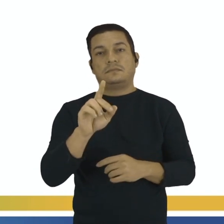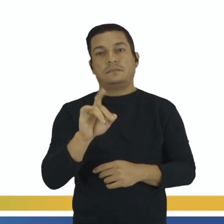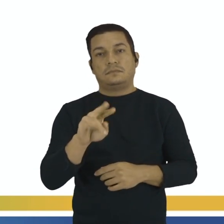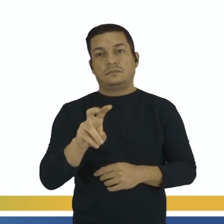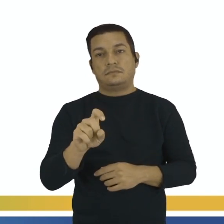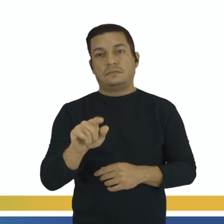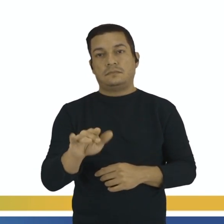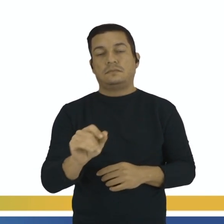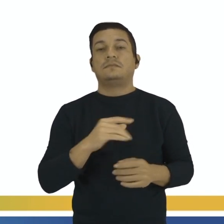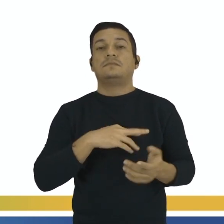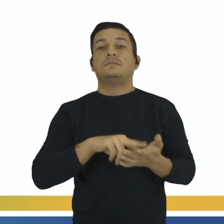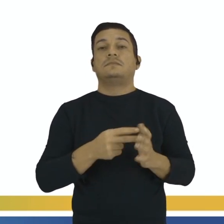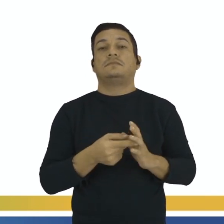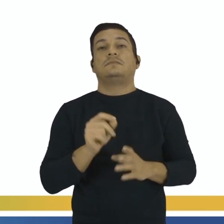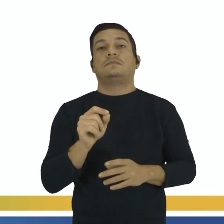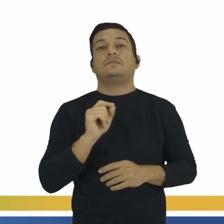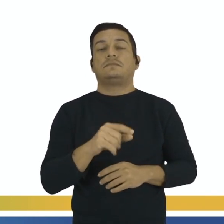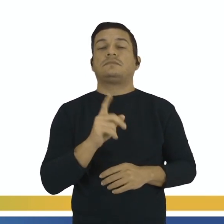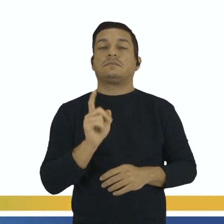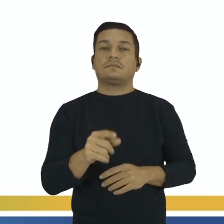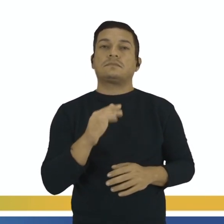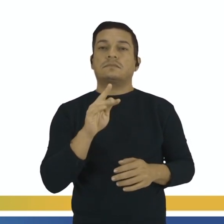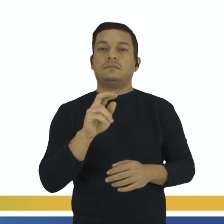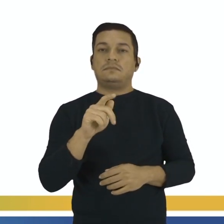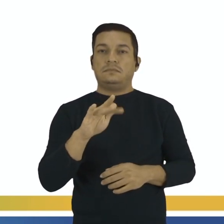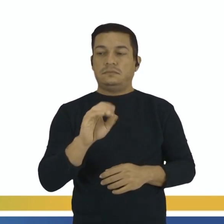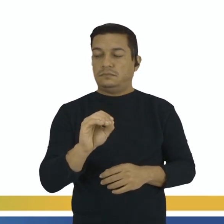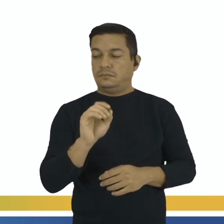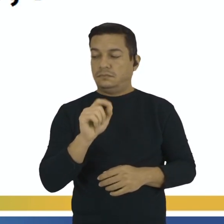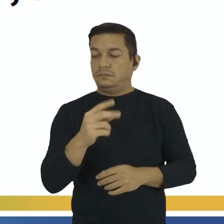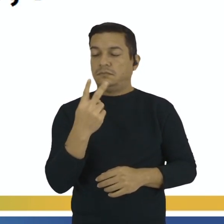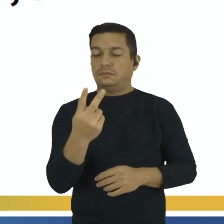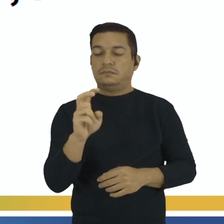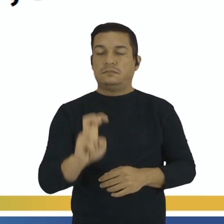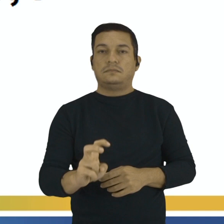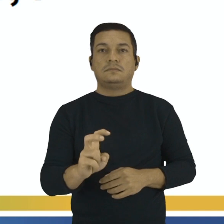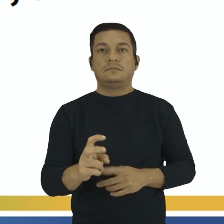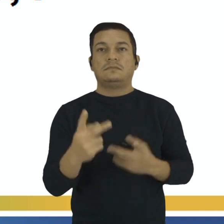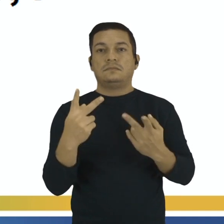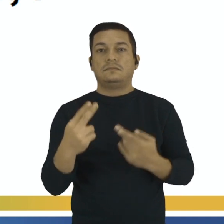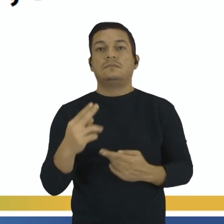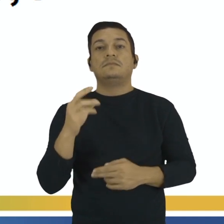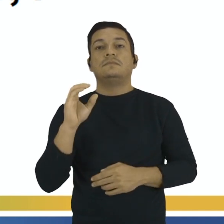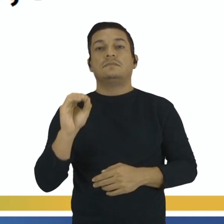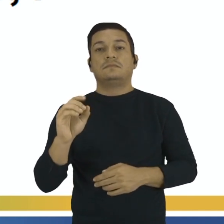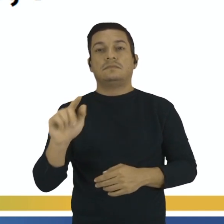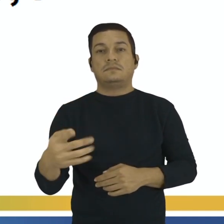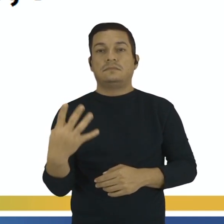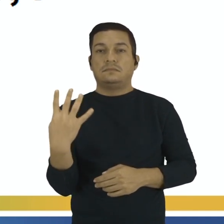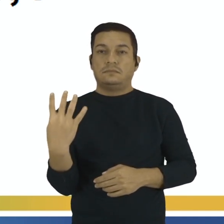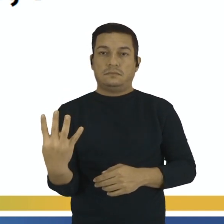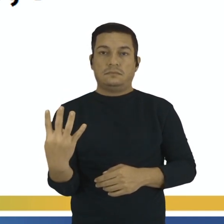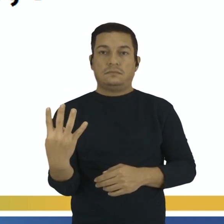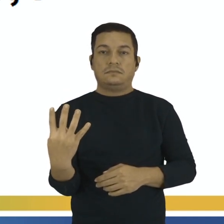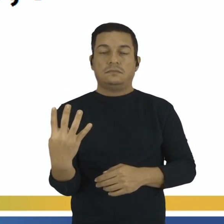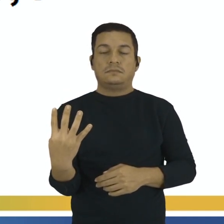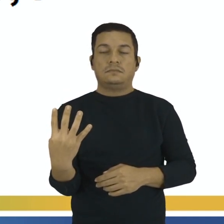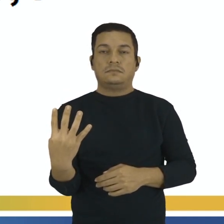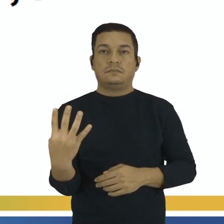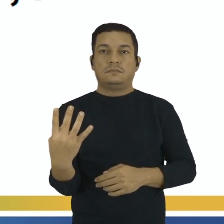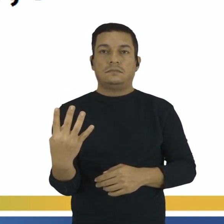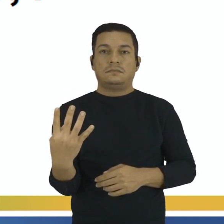divisão. Isso quer dizer que a fração 2/5 é equivalente ao número